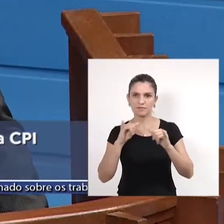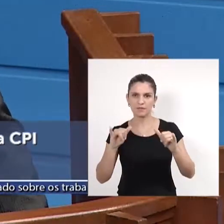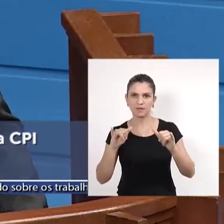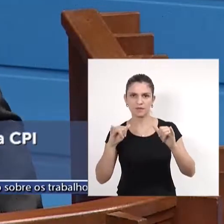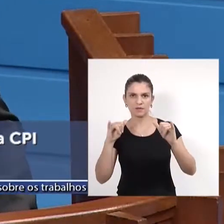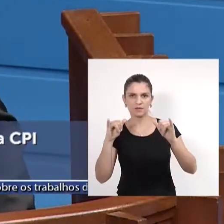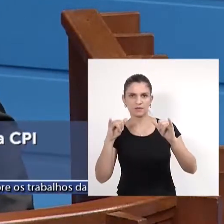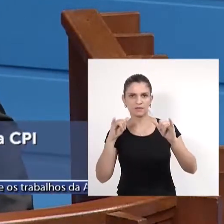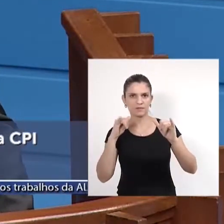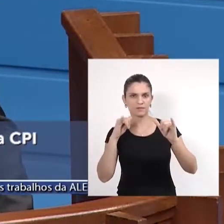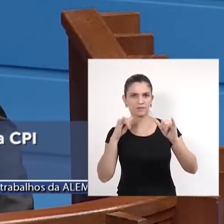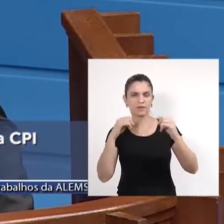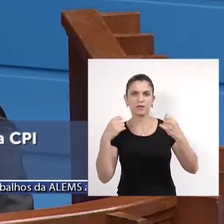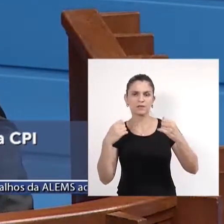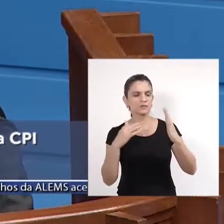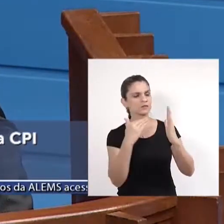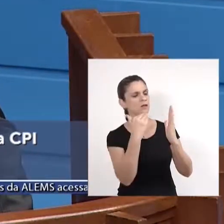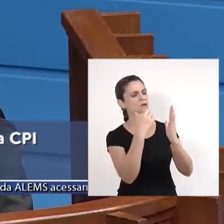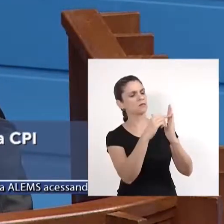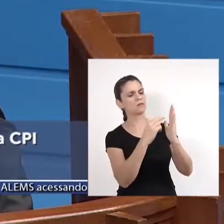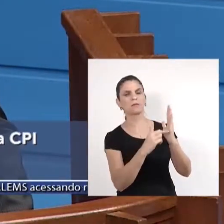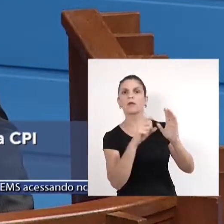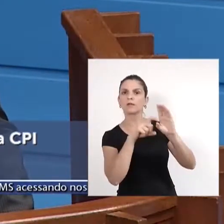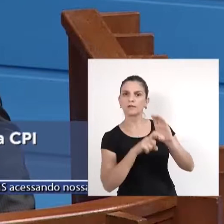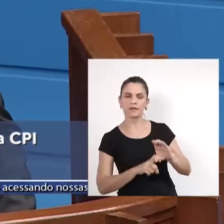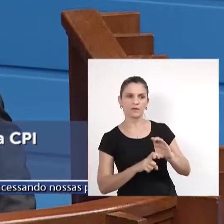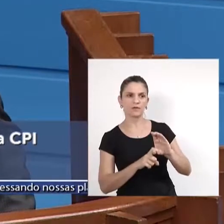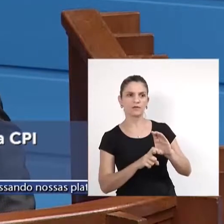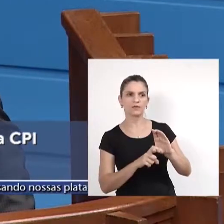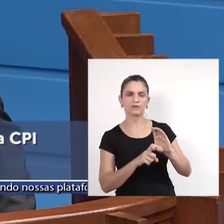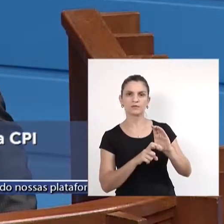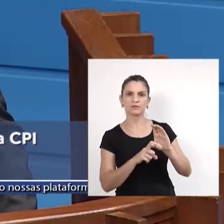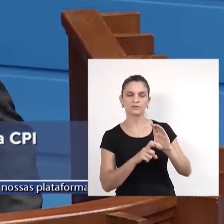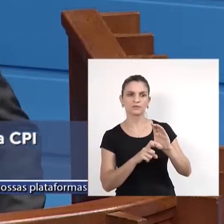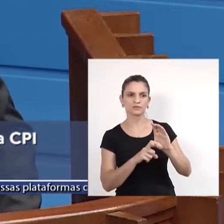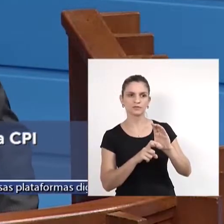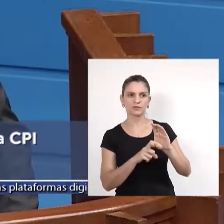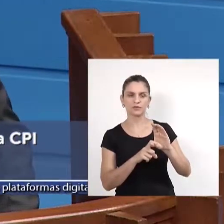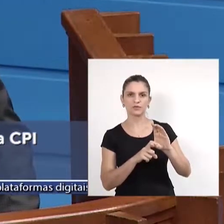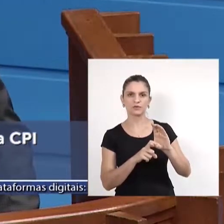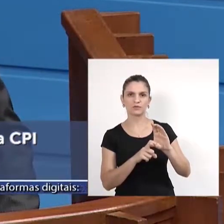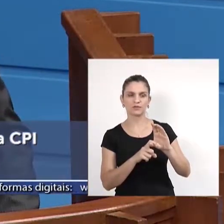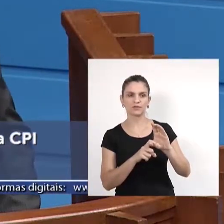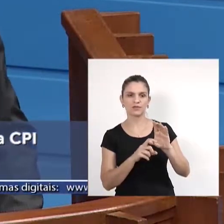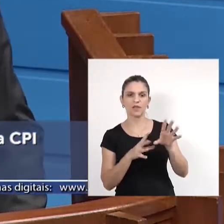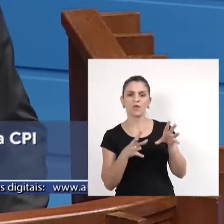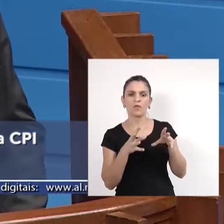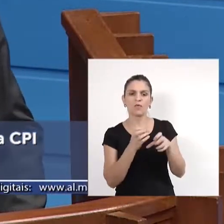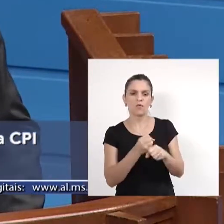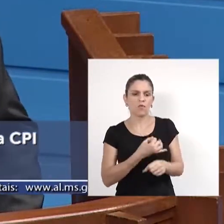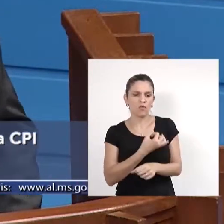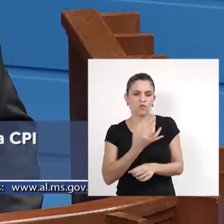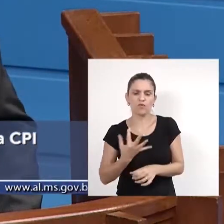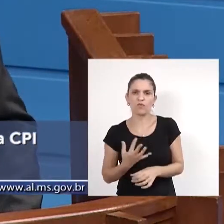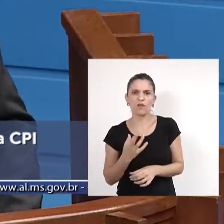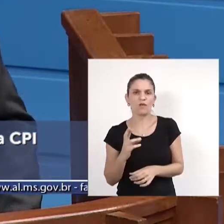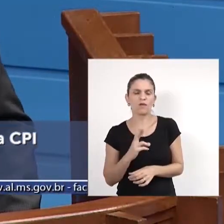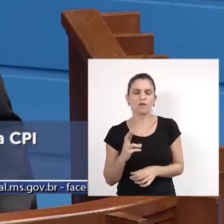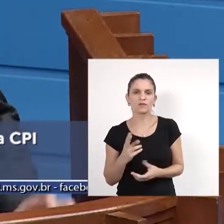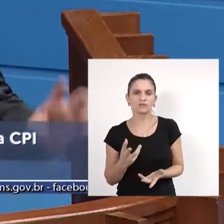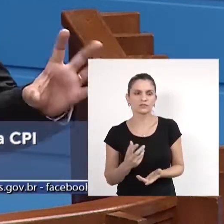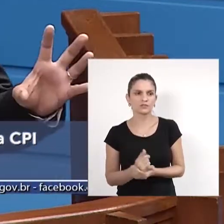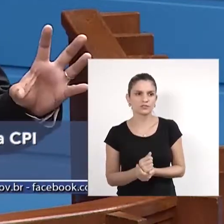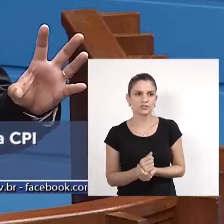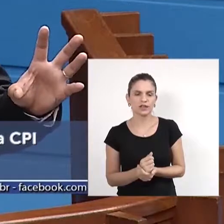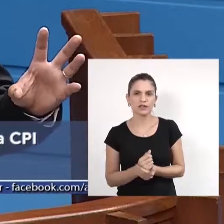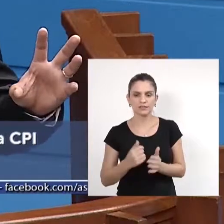qual é o montante que foi recuperado dos chamados gatos, o roubo, furto de energia.